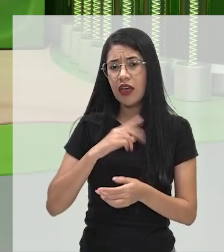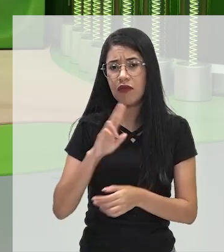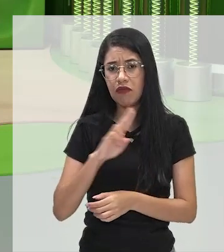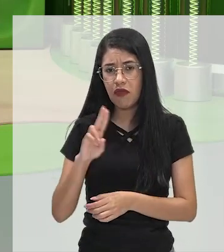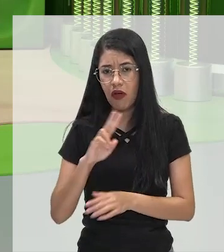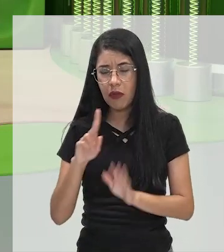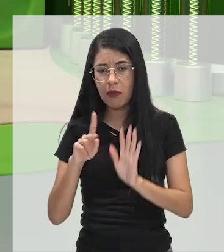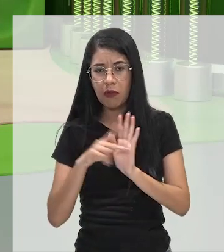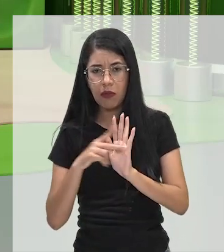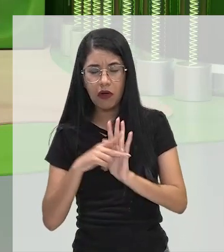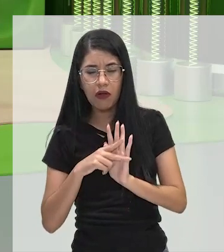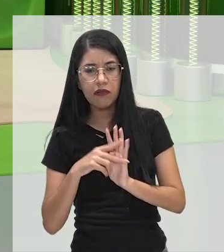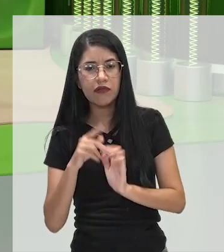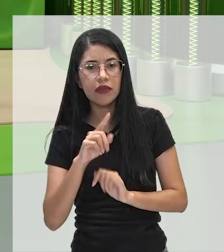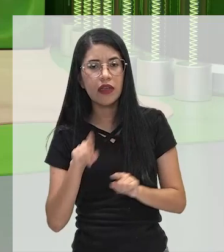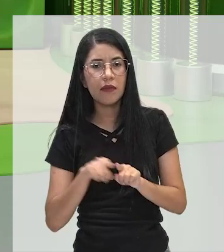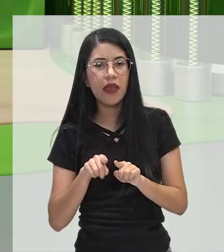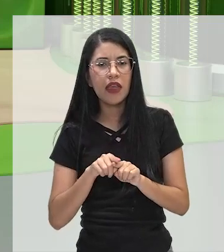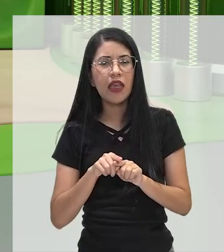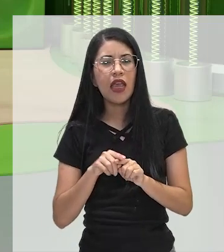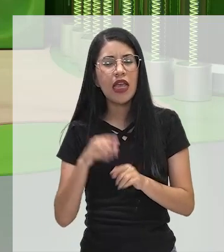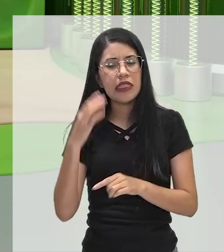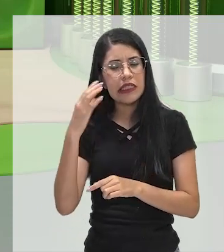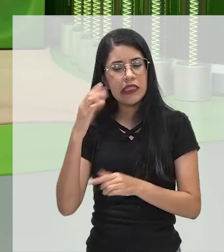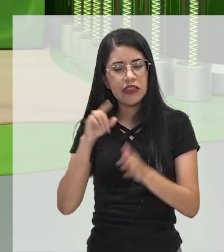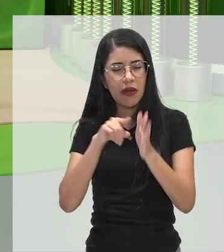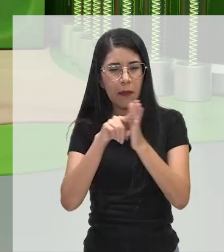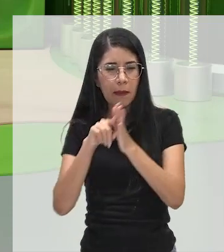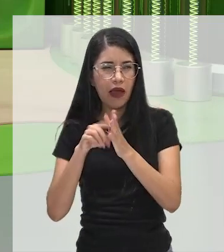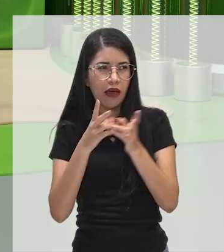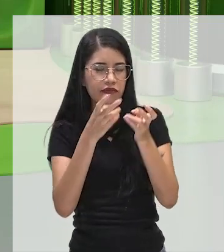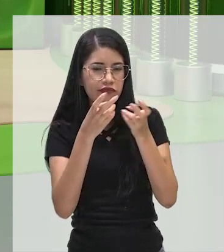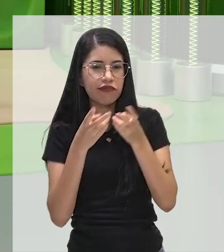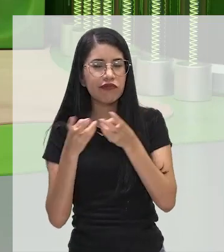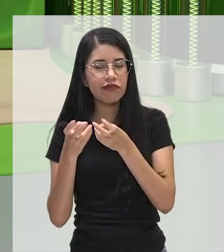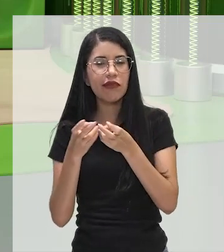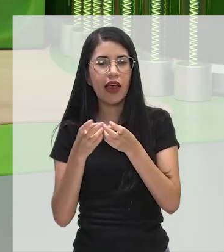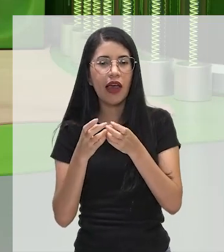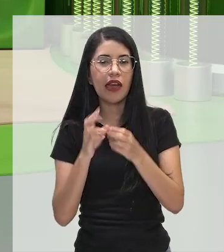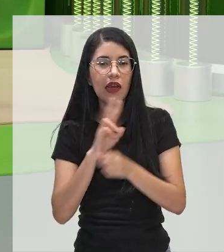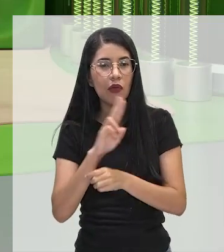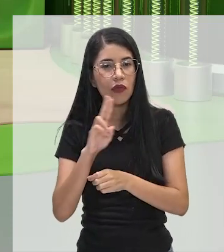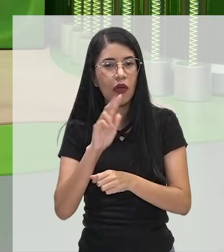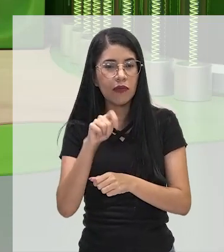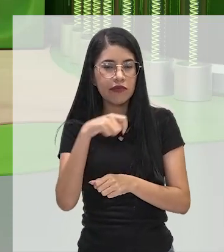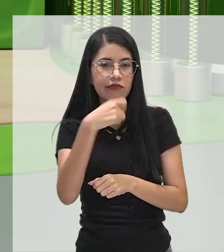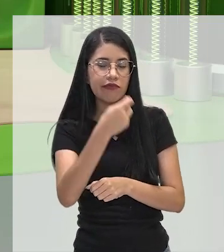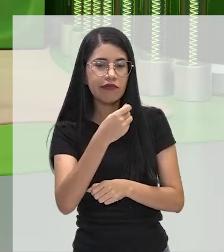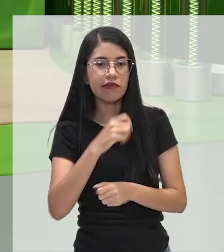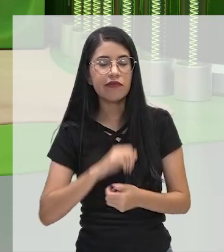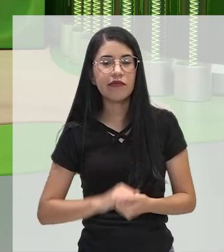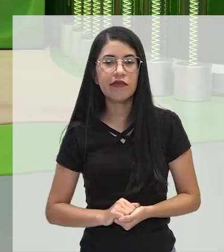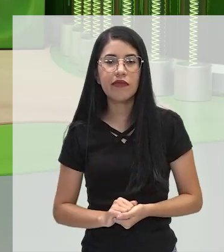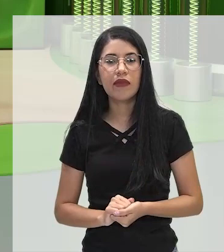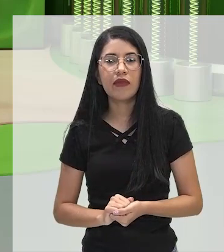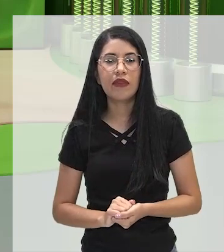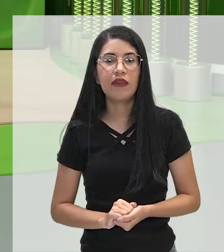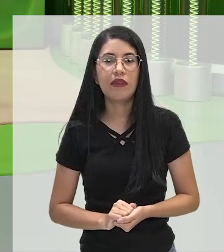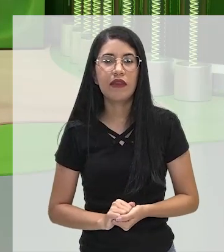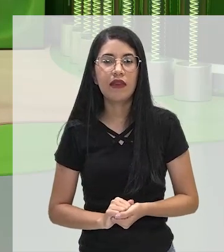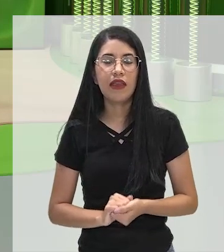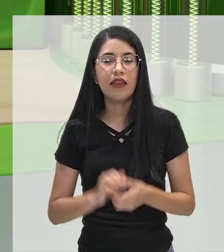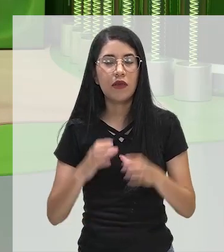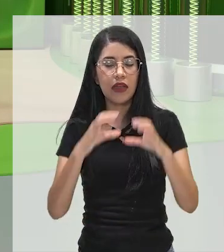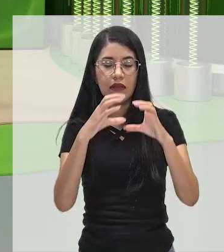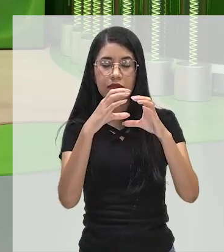que são relacionados aí com os cientistas que puderam observar e descobrir. Olha aí, a gente consegue observar agora a nossa Lua completamente, então a gente tem a